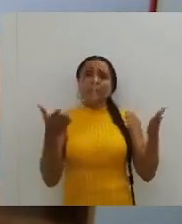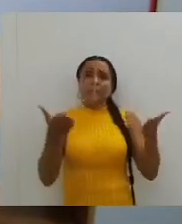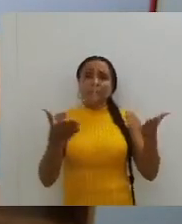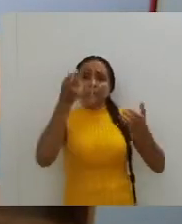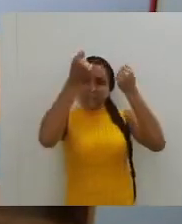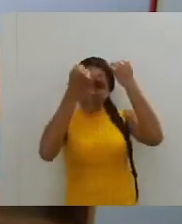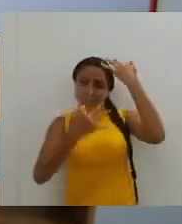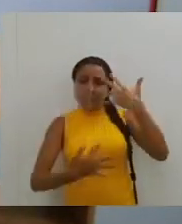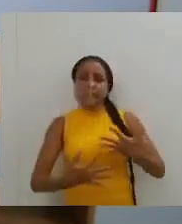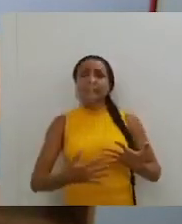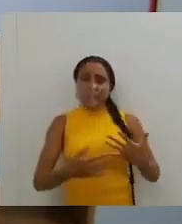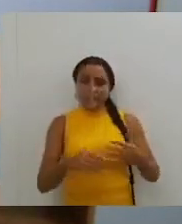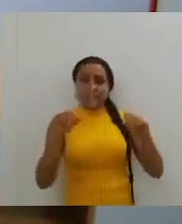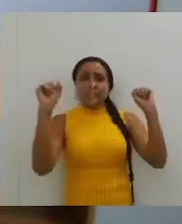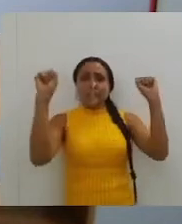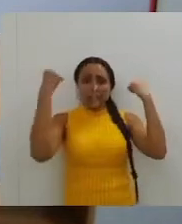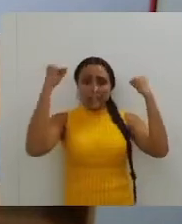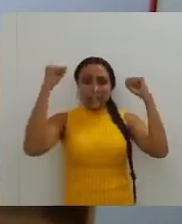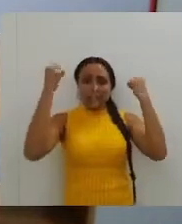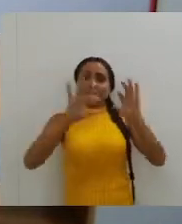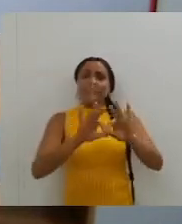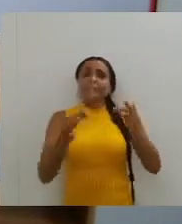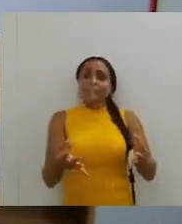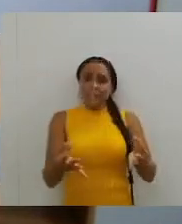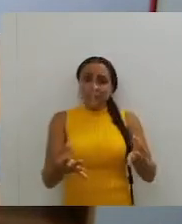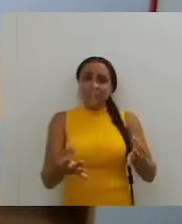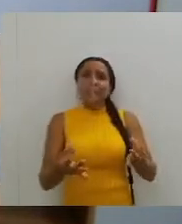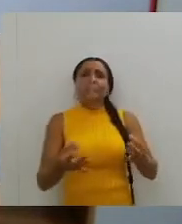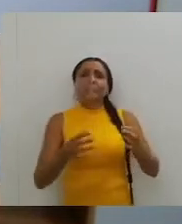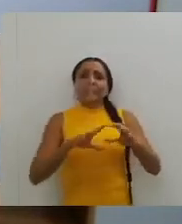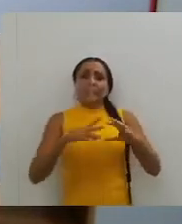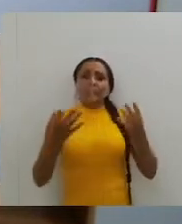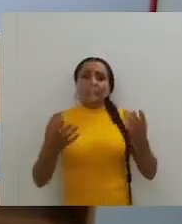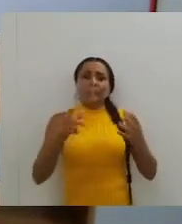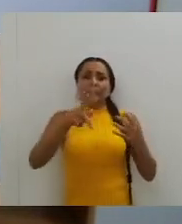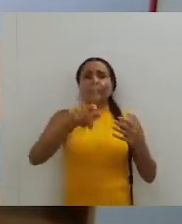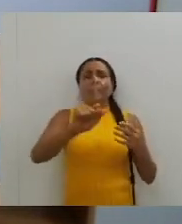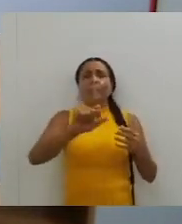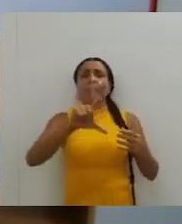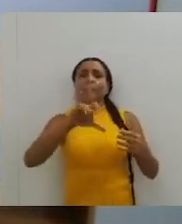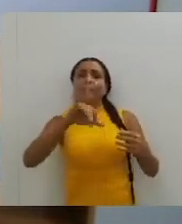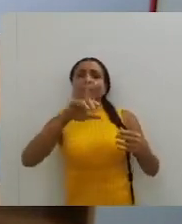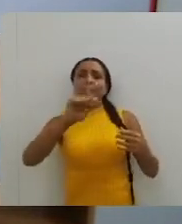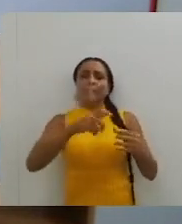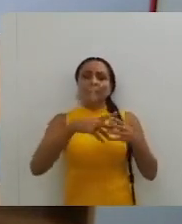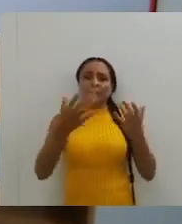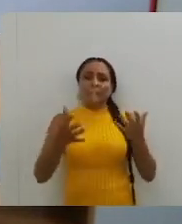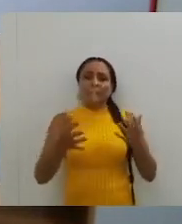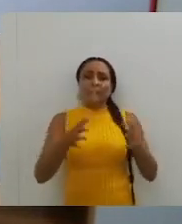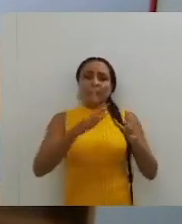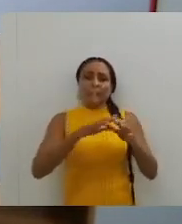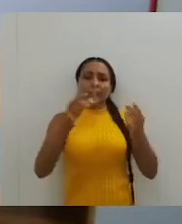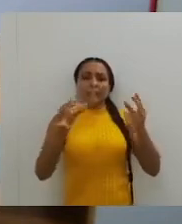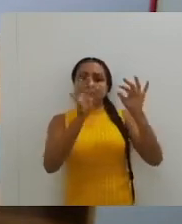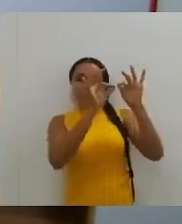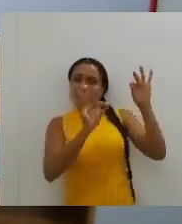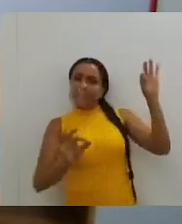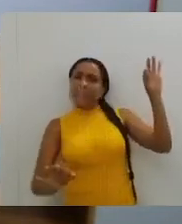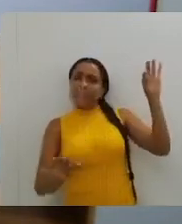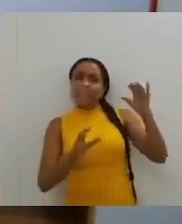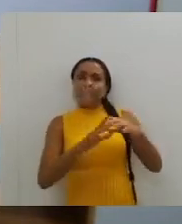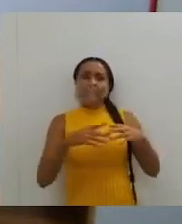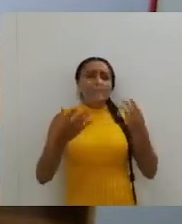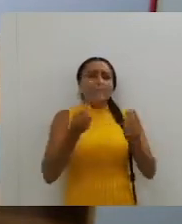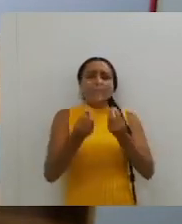falar em máquinas simples. Essas máquinas simples, através de polias, através de planos inclinados, como